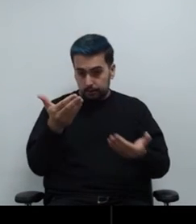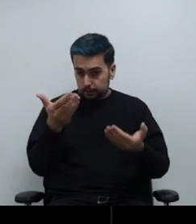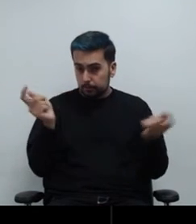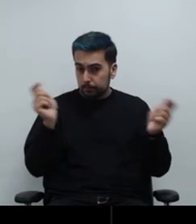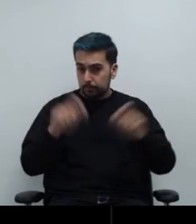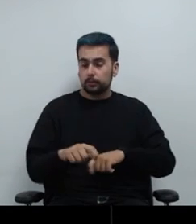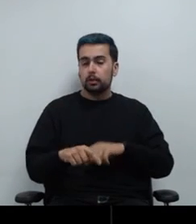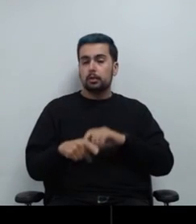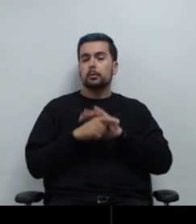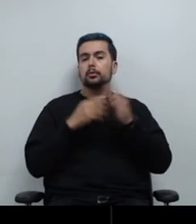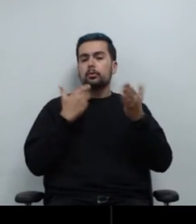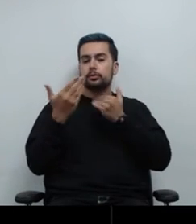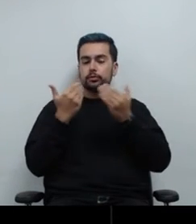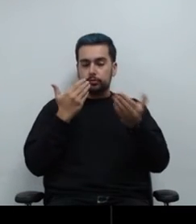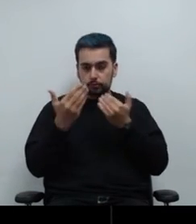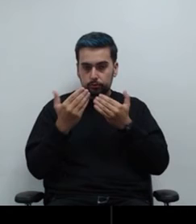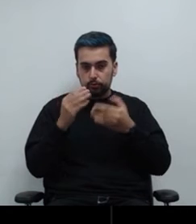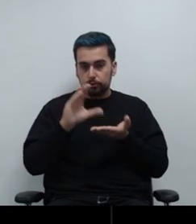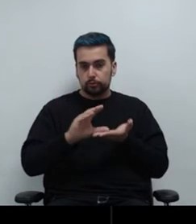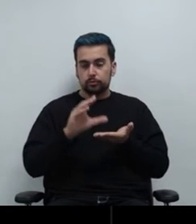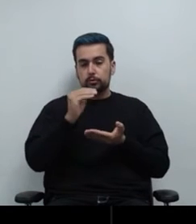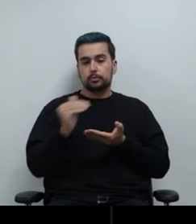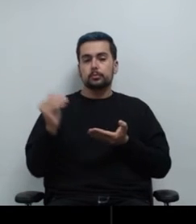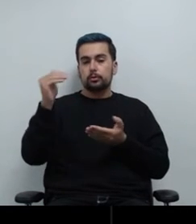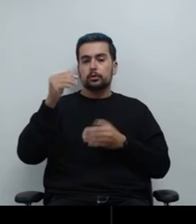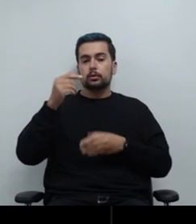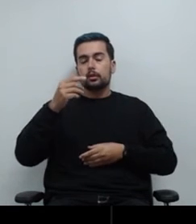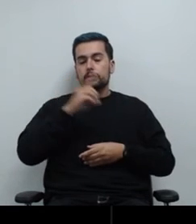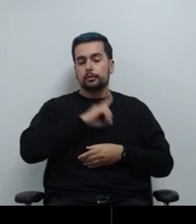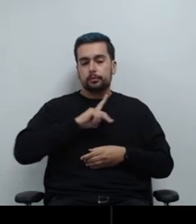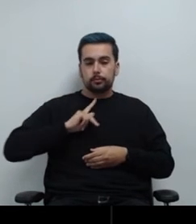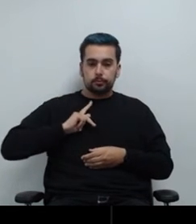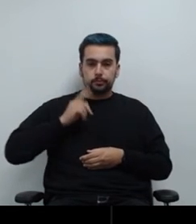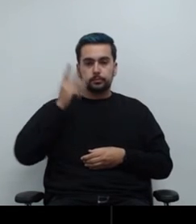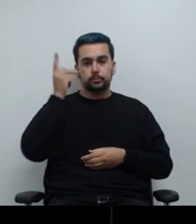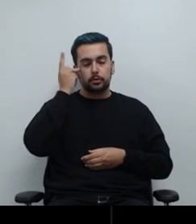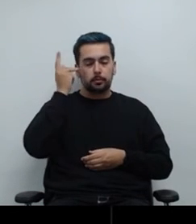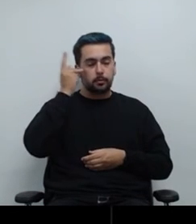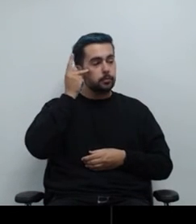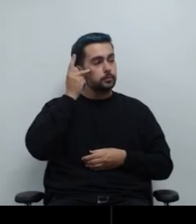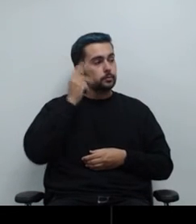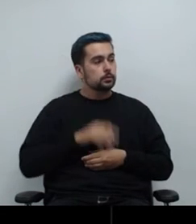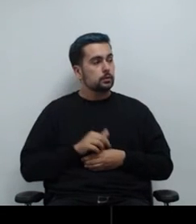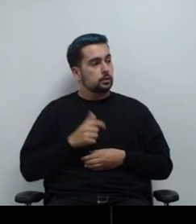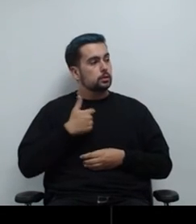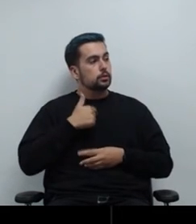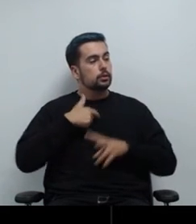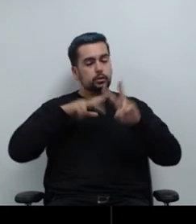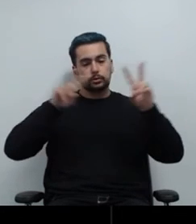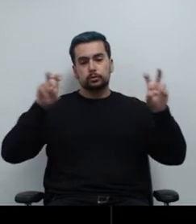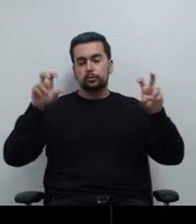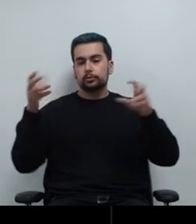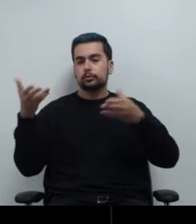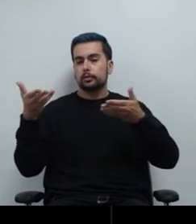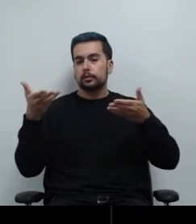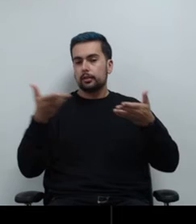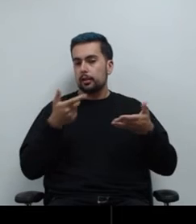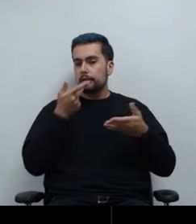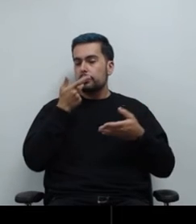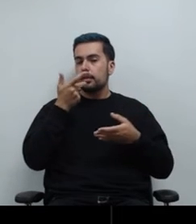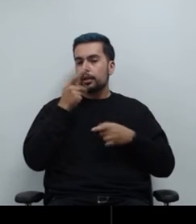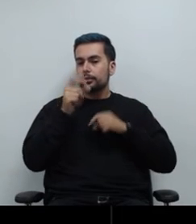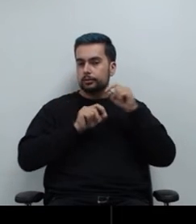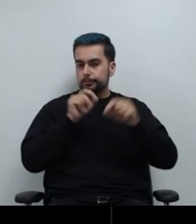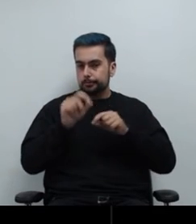com o Conselho Superior da Defensoria Pública do Estado de São Paulo. E o tema que me traz especificamente a essa fala